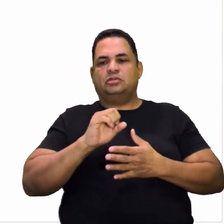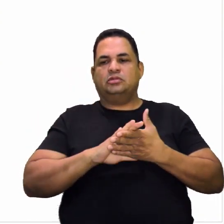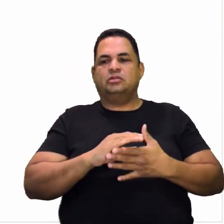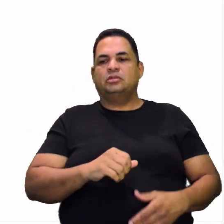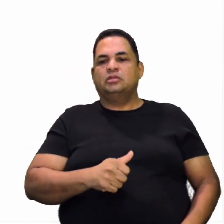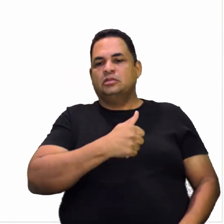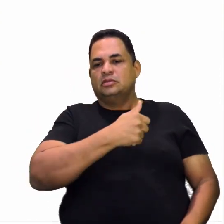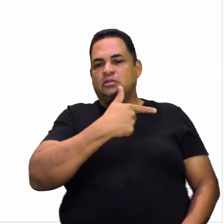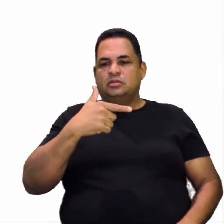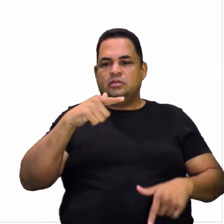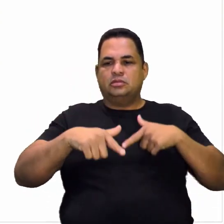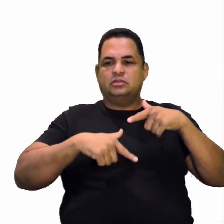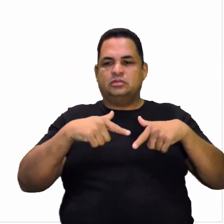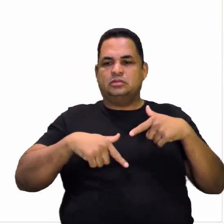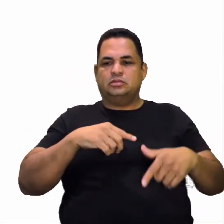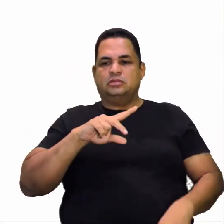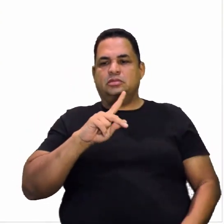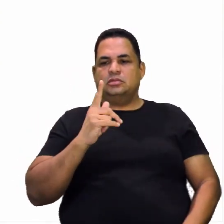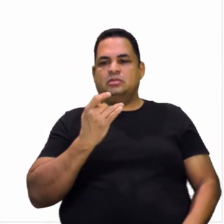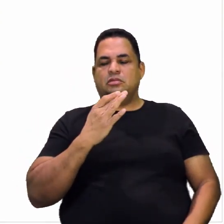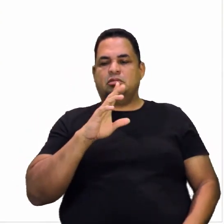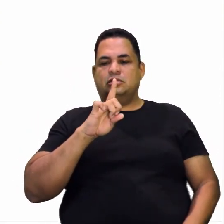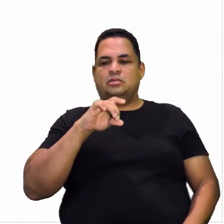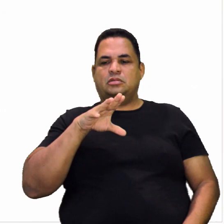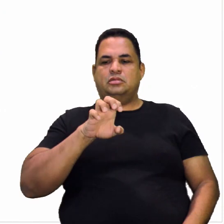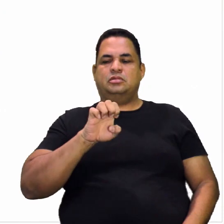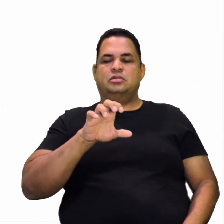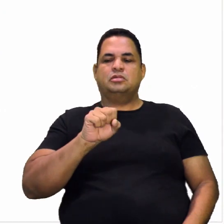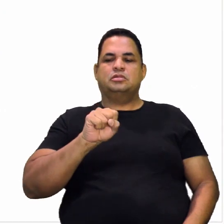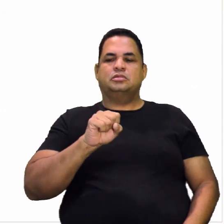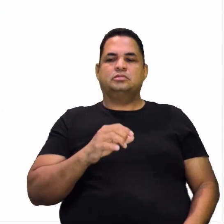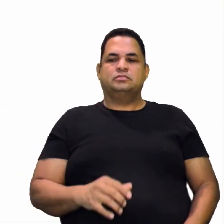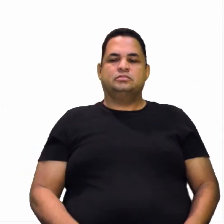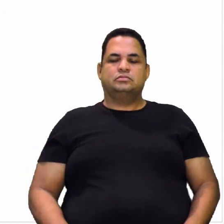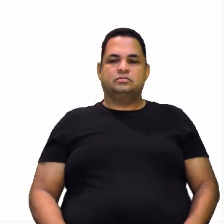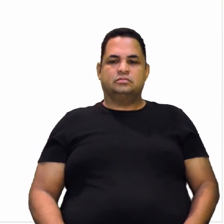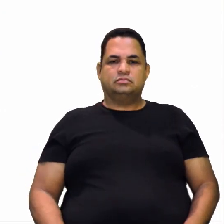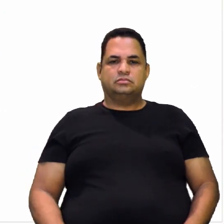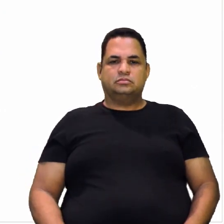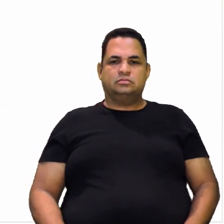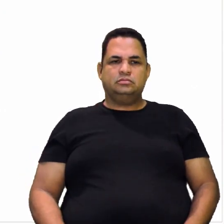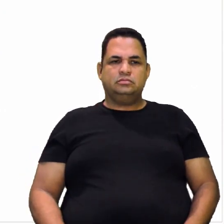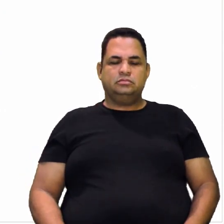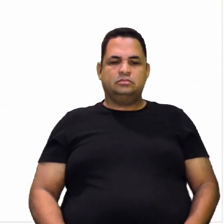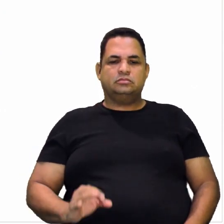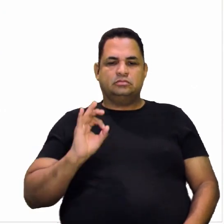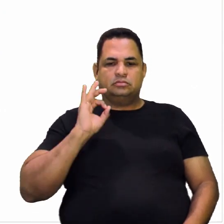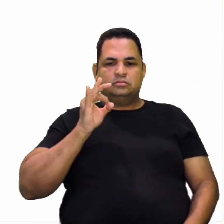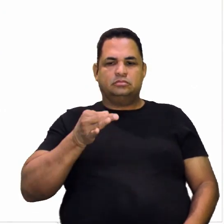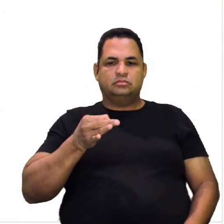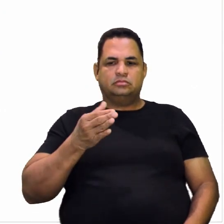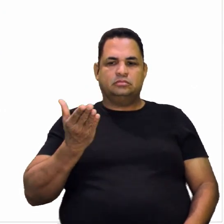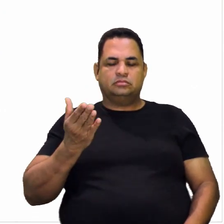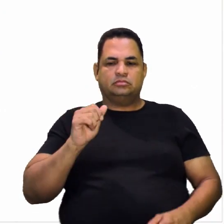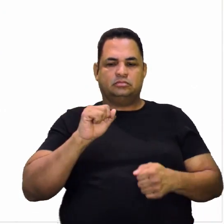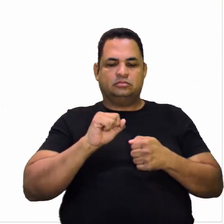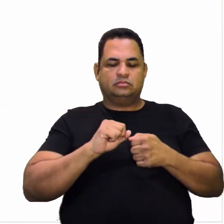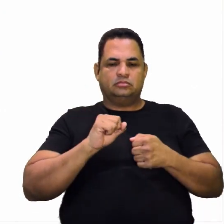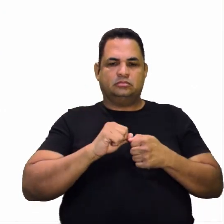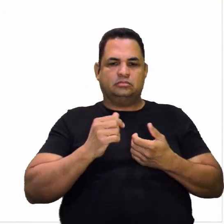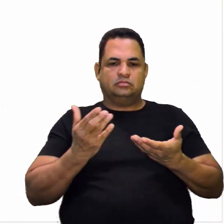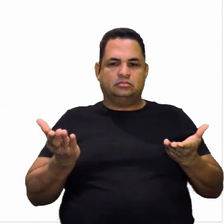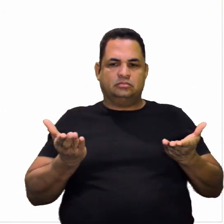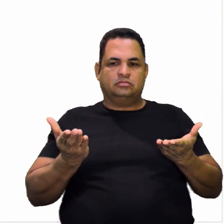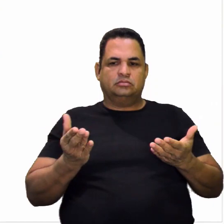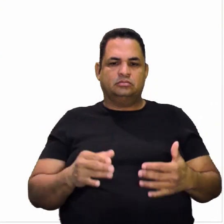e os 12 trabalhos que foram executados por Hércules. Certinho? Feito isso, é